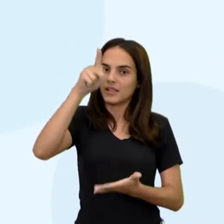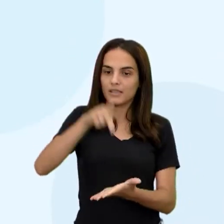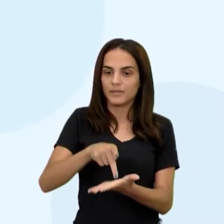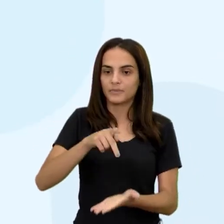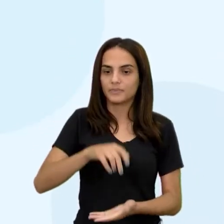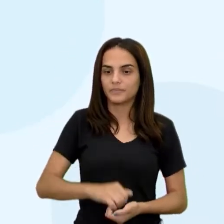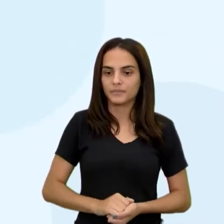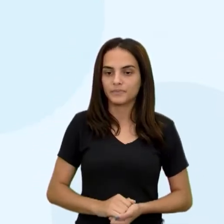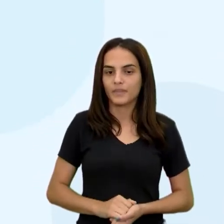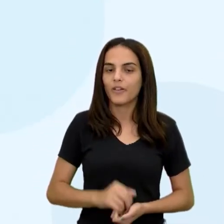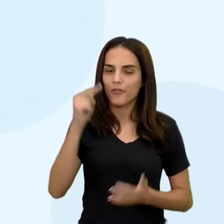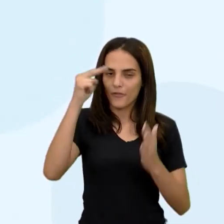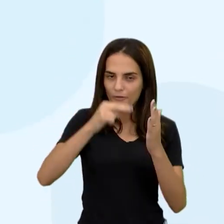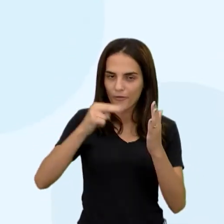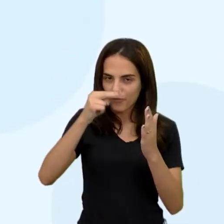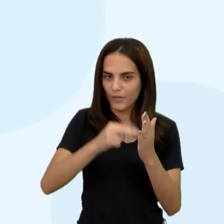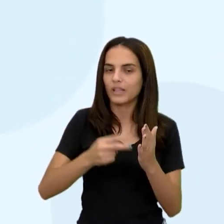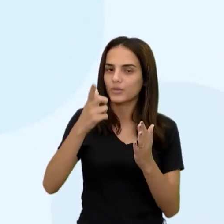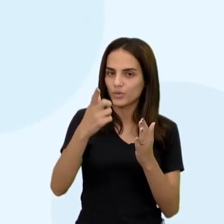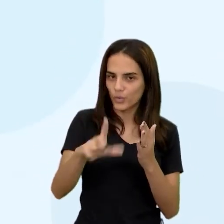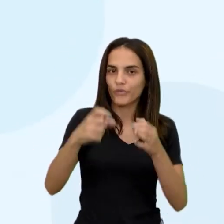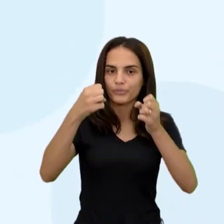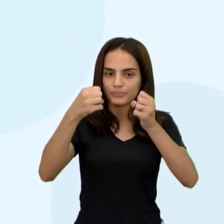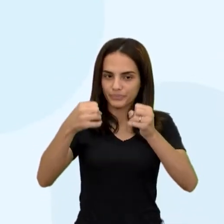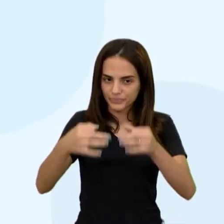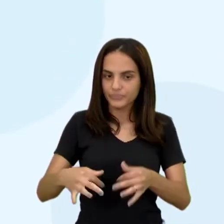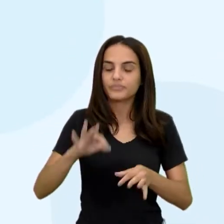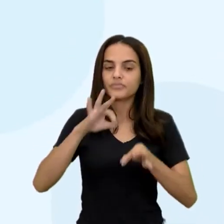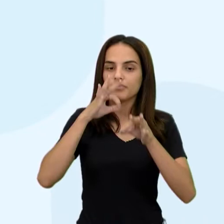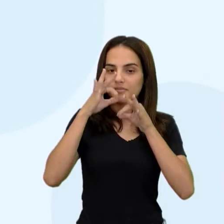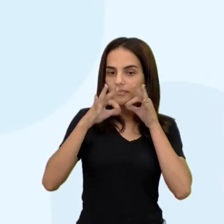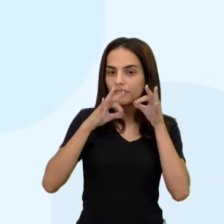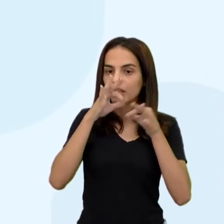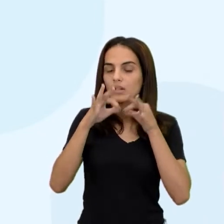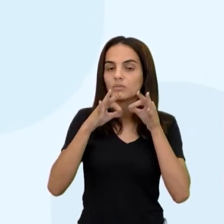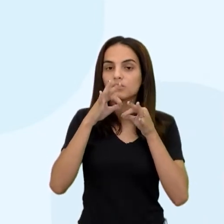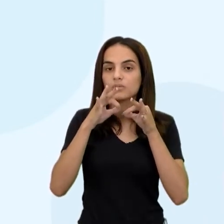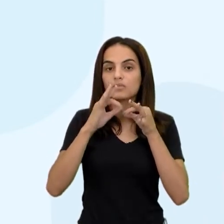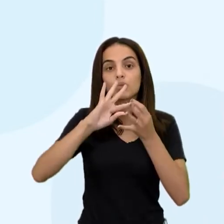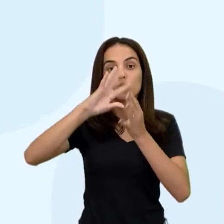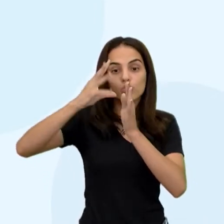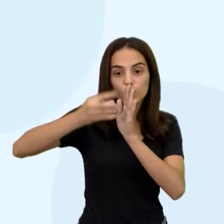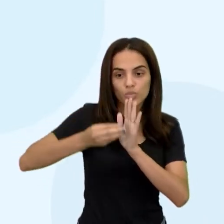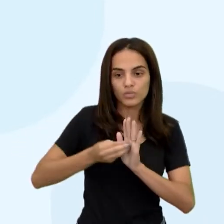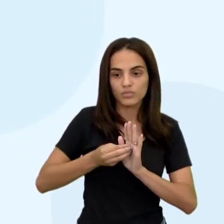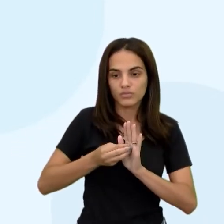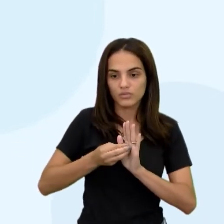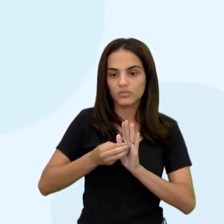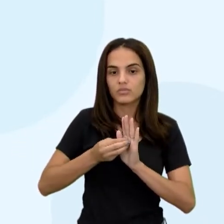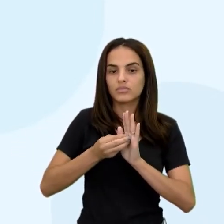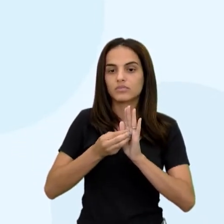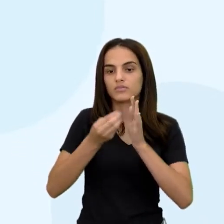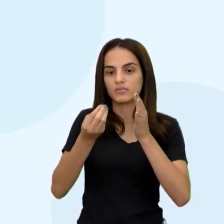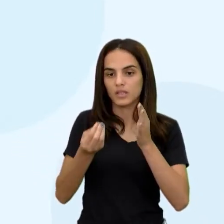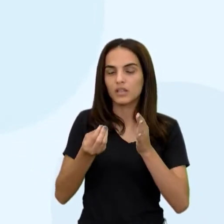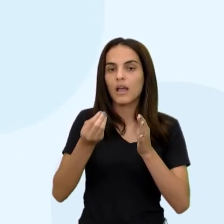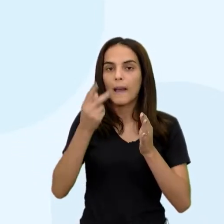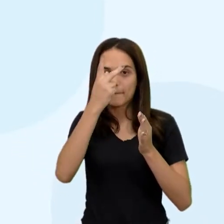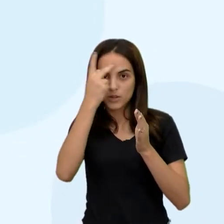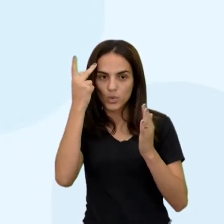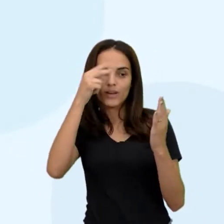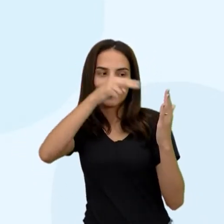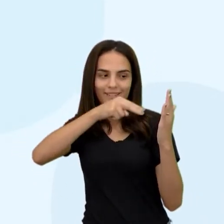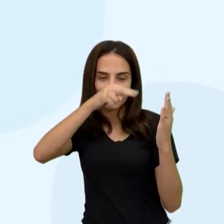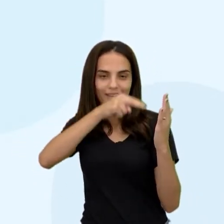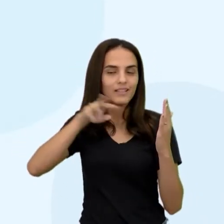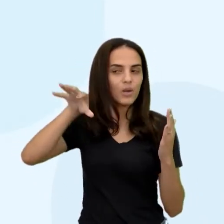ideia verdadeira. Vou ler de novo explicando. A argumentação é tudo aquilo que leva o leitor,